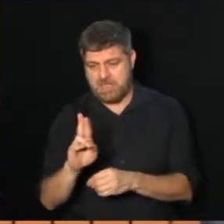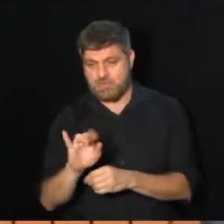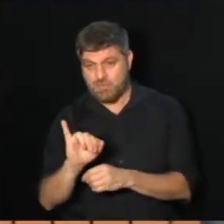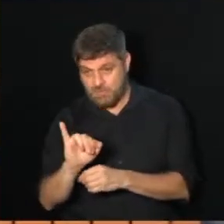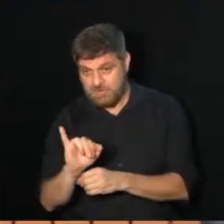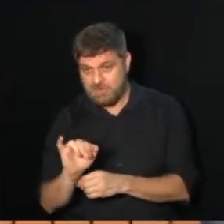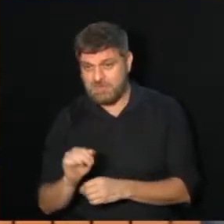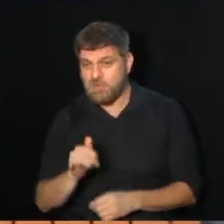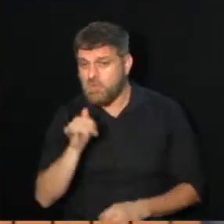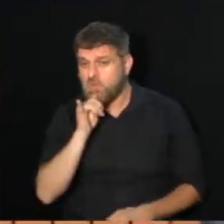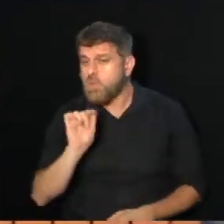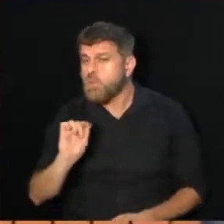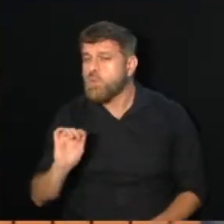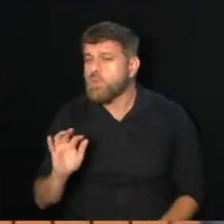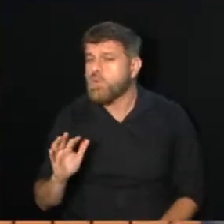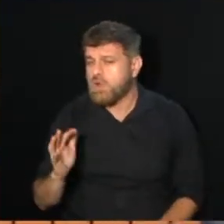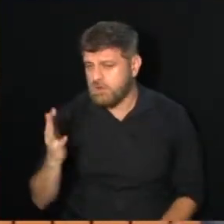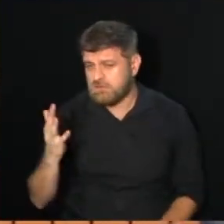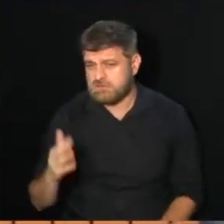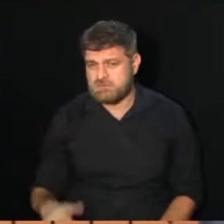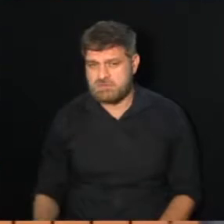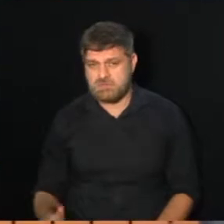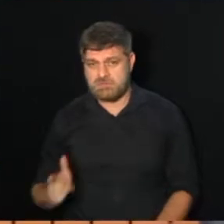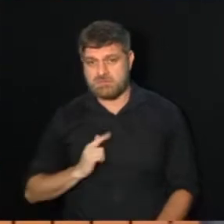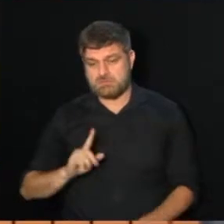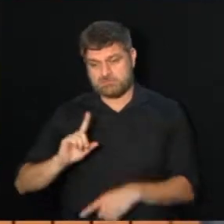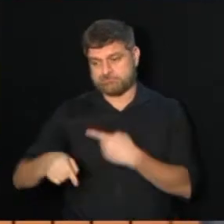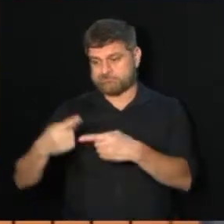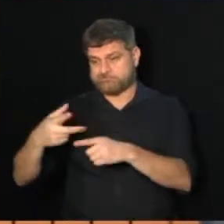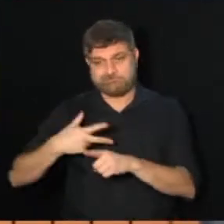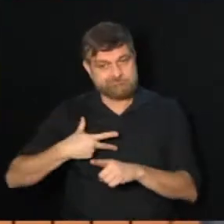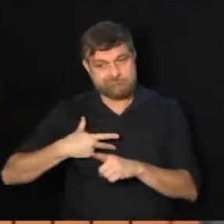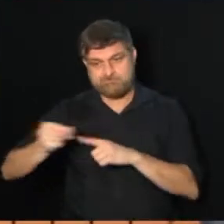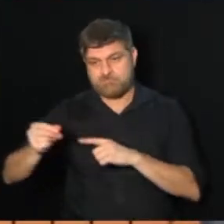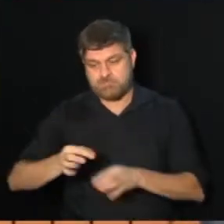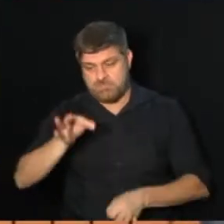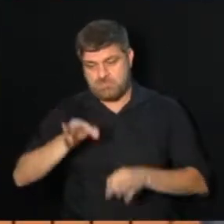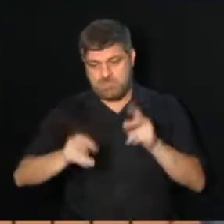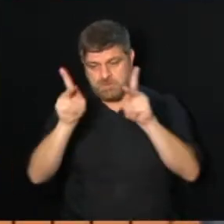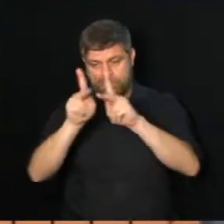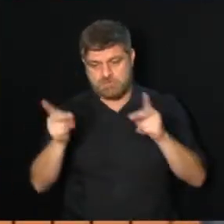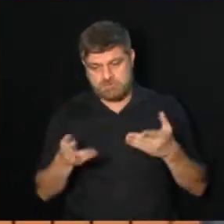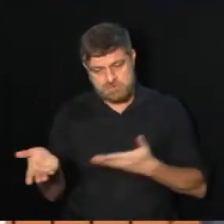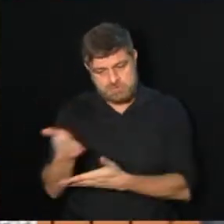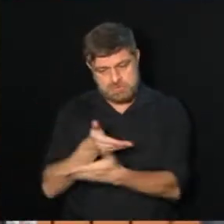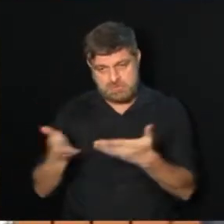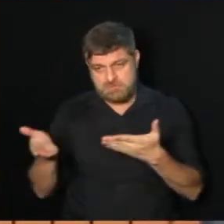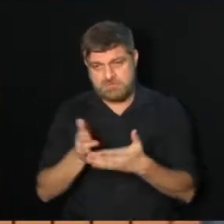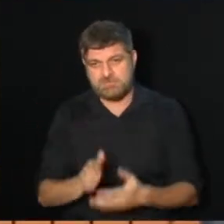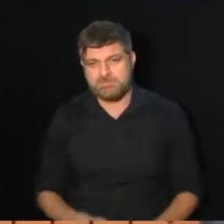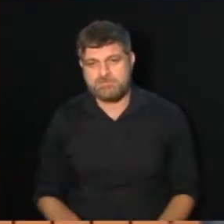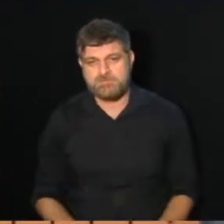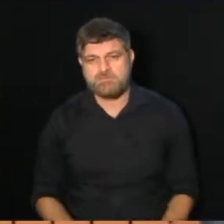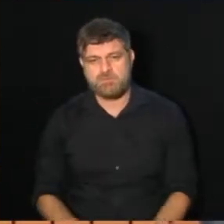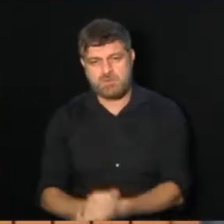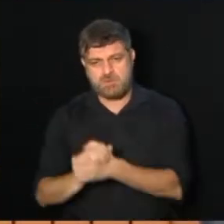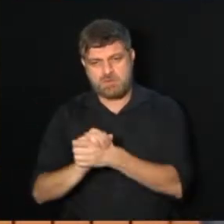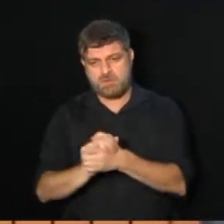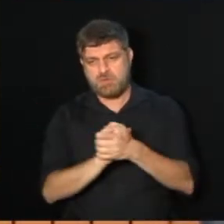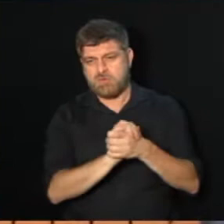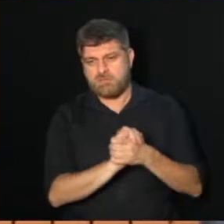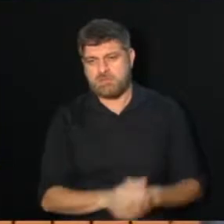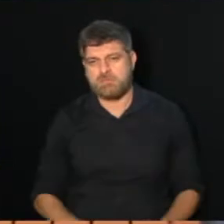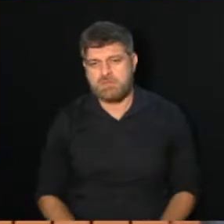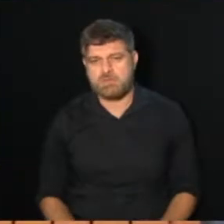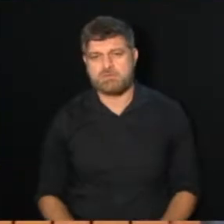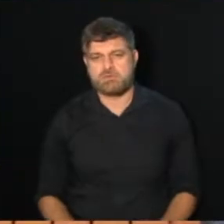que pode representar aí o sucesso dessa justiça restaurativa. Então, fica aqui meus cumprimentos também